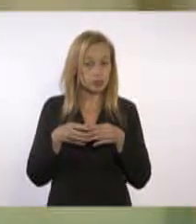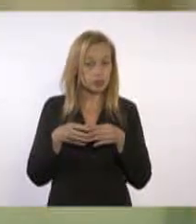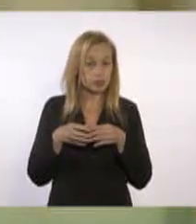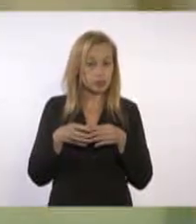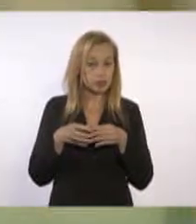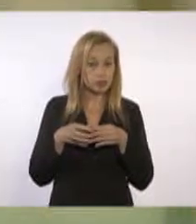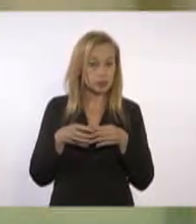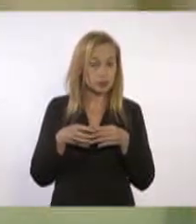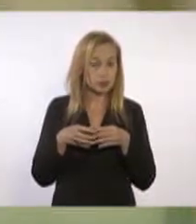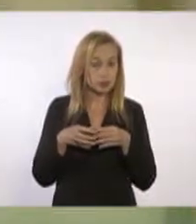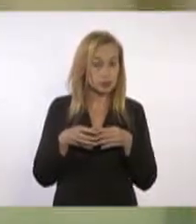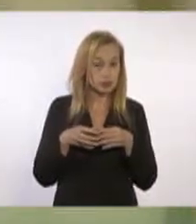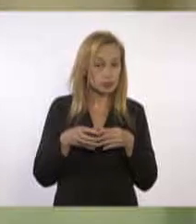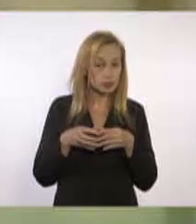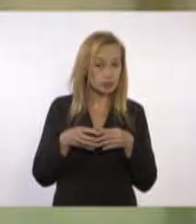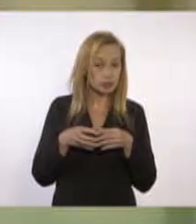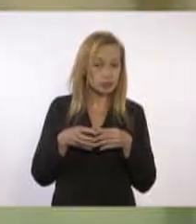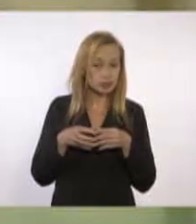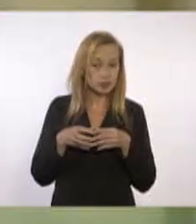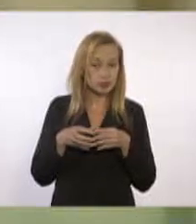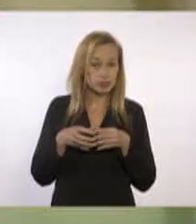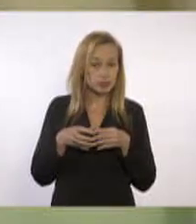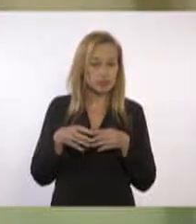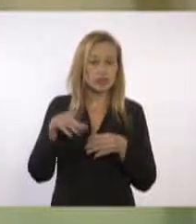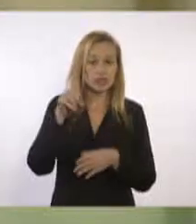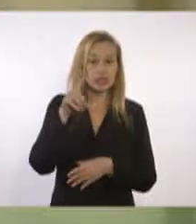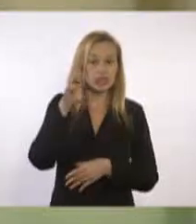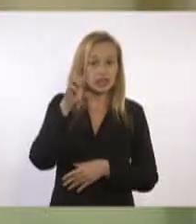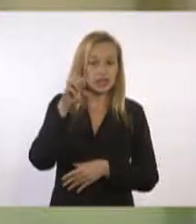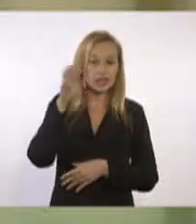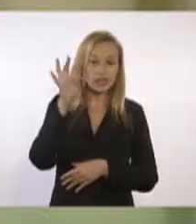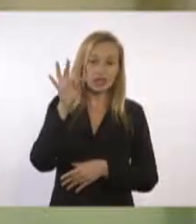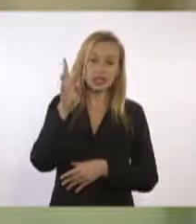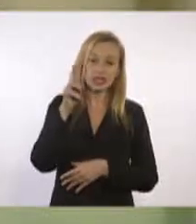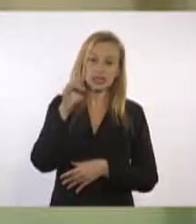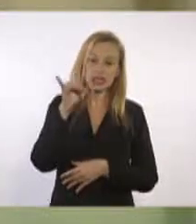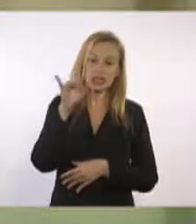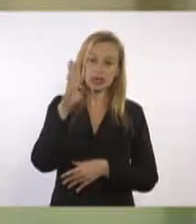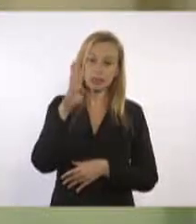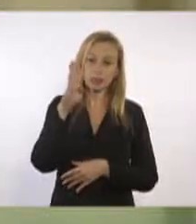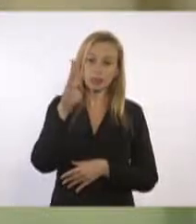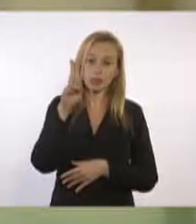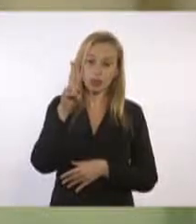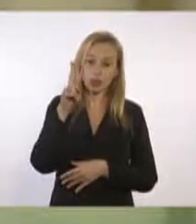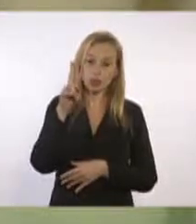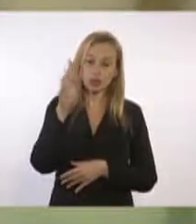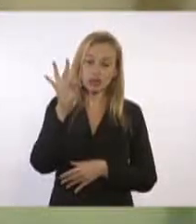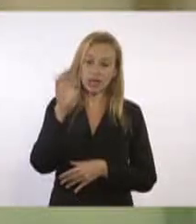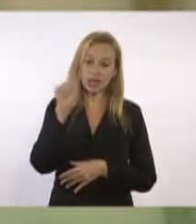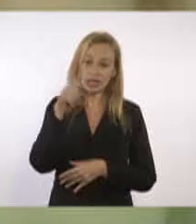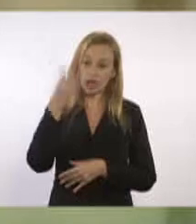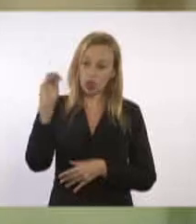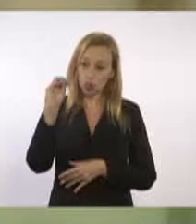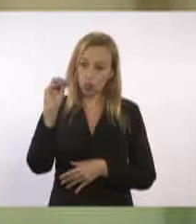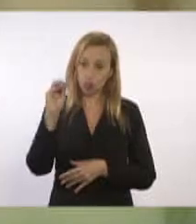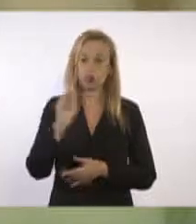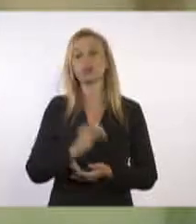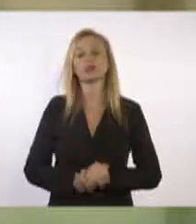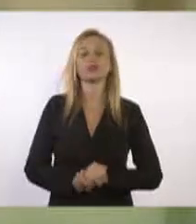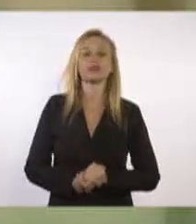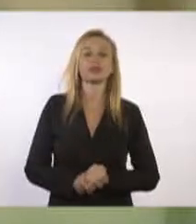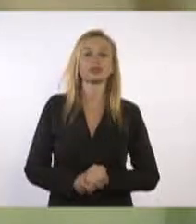de tributação, aí não tem prerrogativa, esta comissão de tributação,